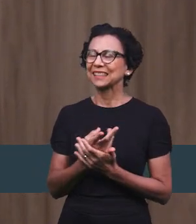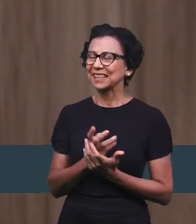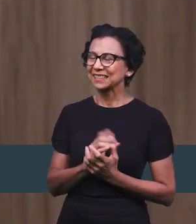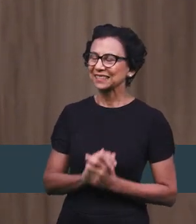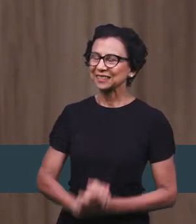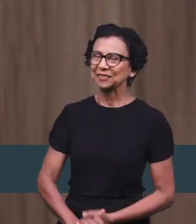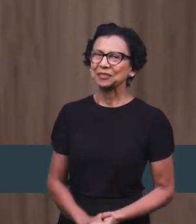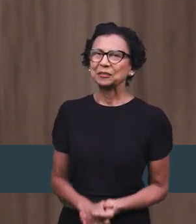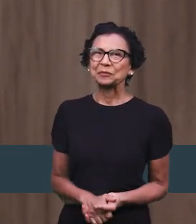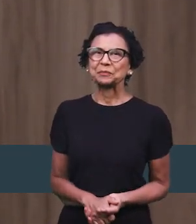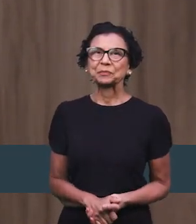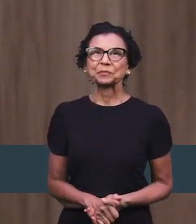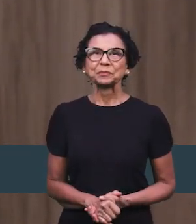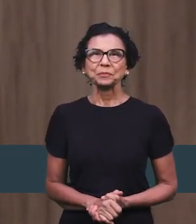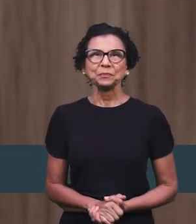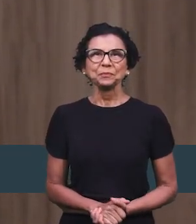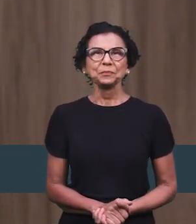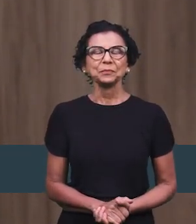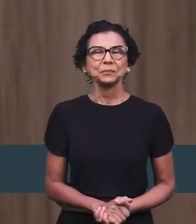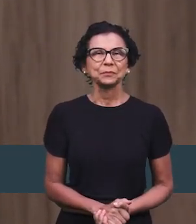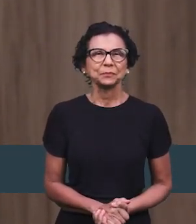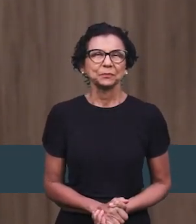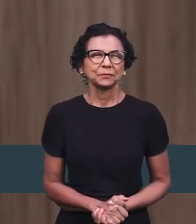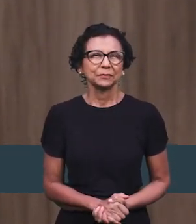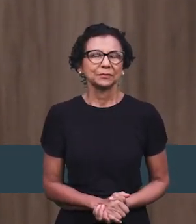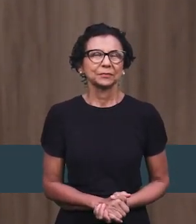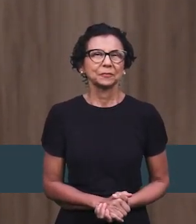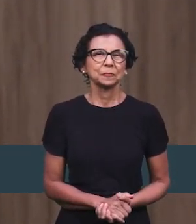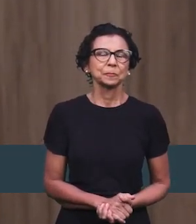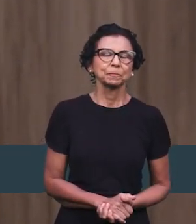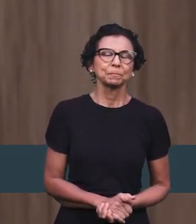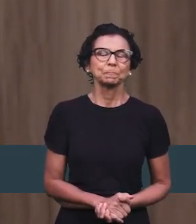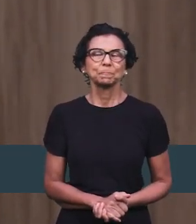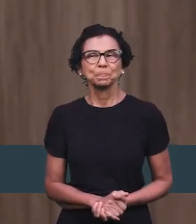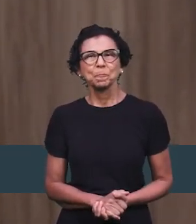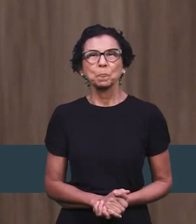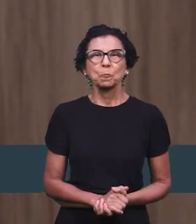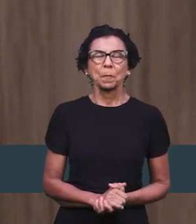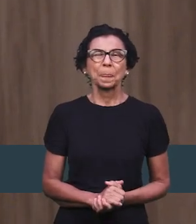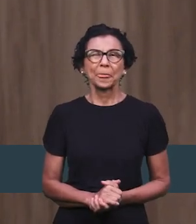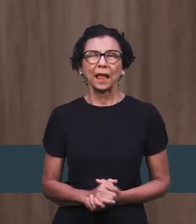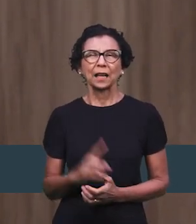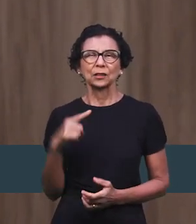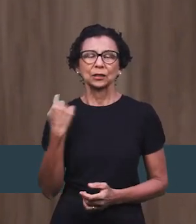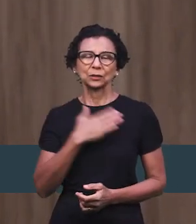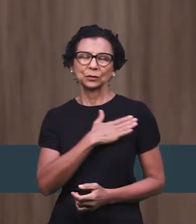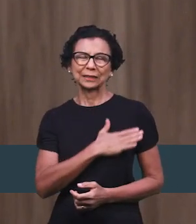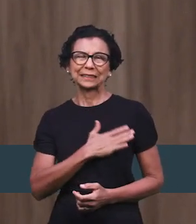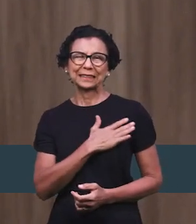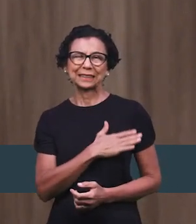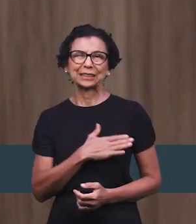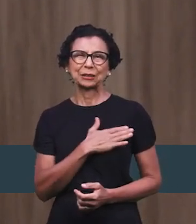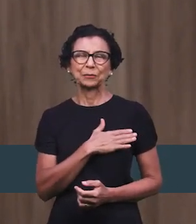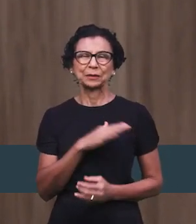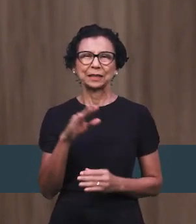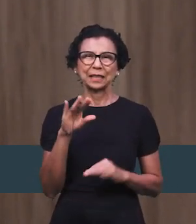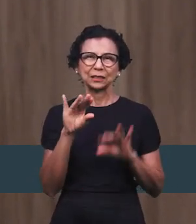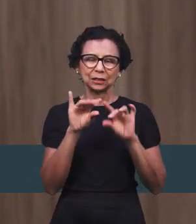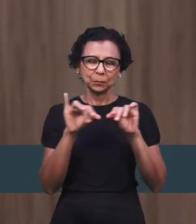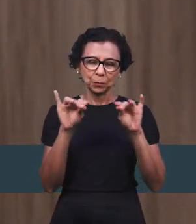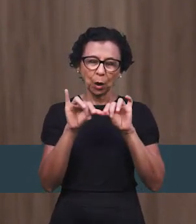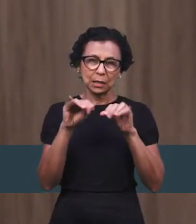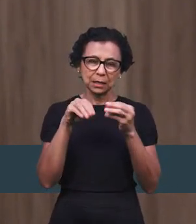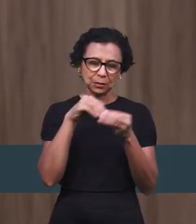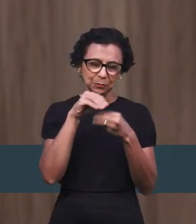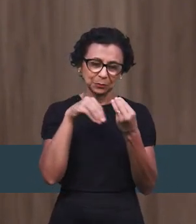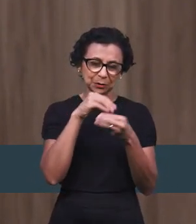né, a fazer algum tipo de misturinha em casa. Isso é muito prejudicial para o esmalte do dente.